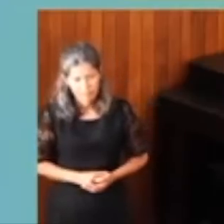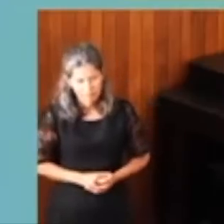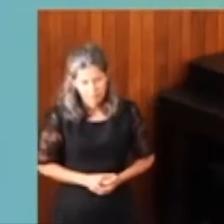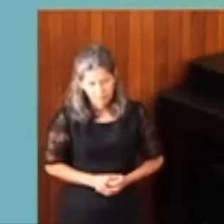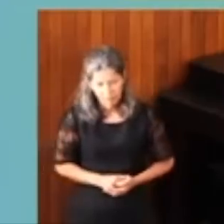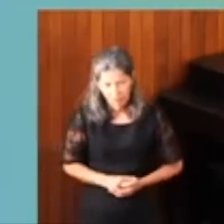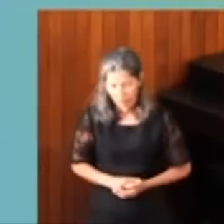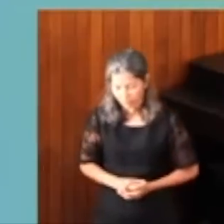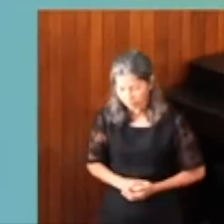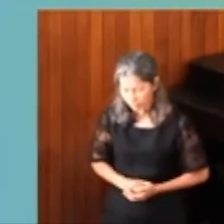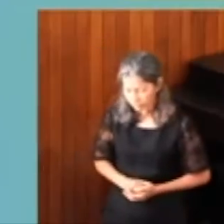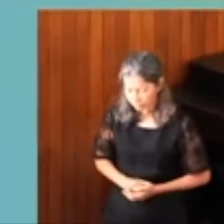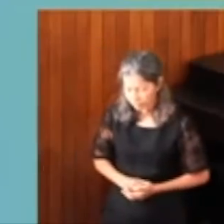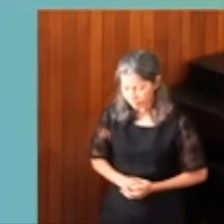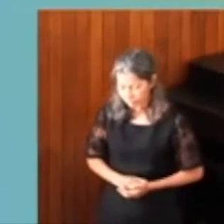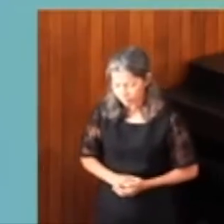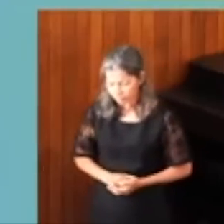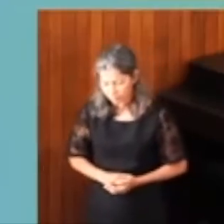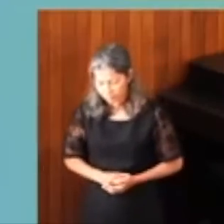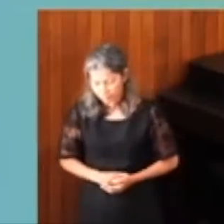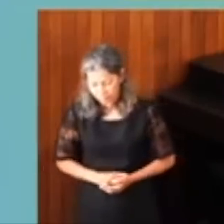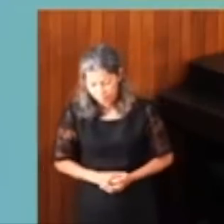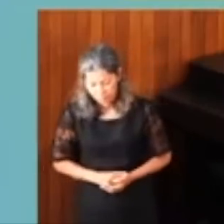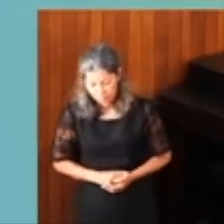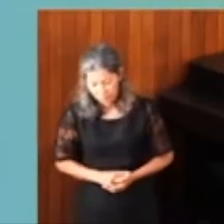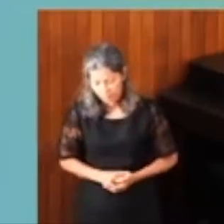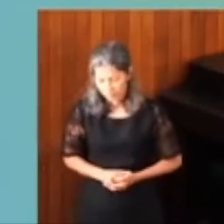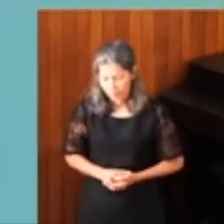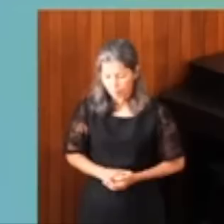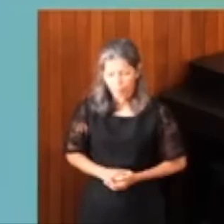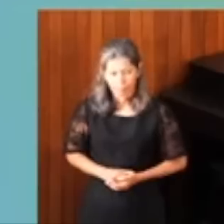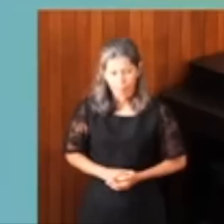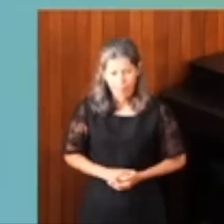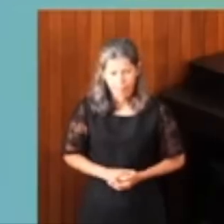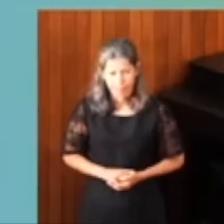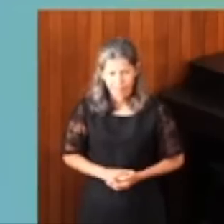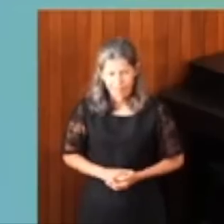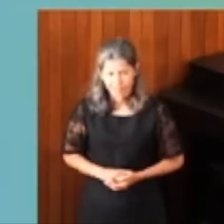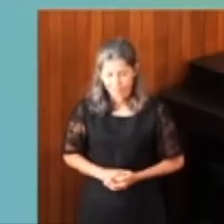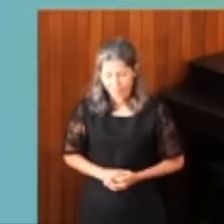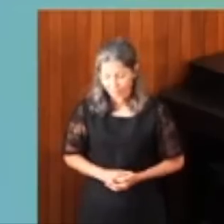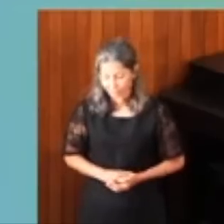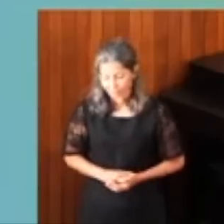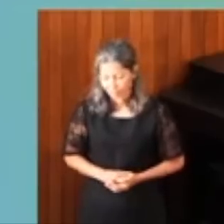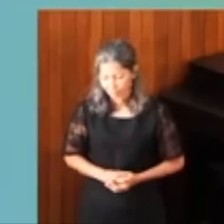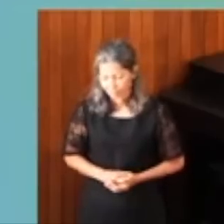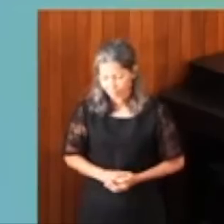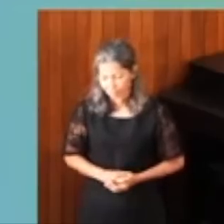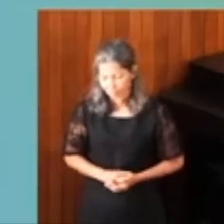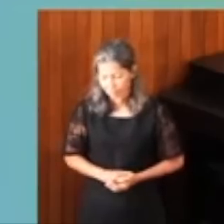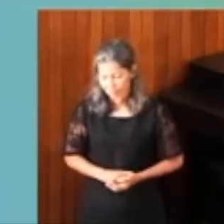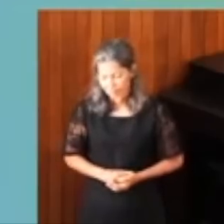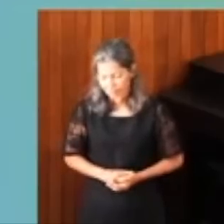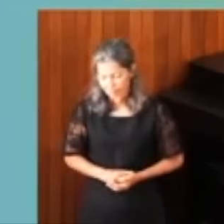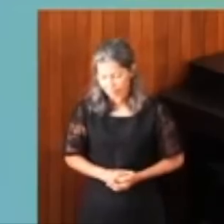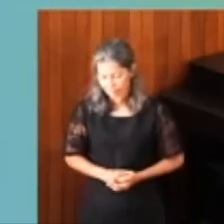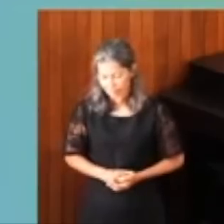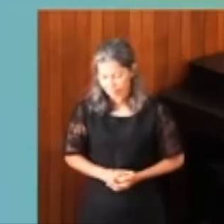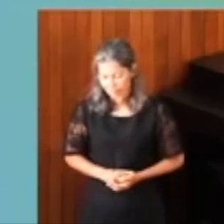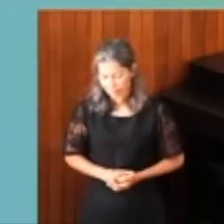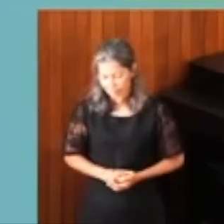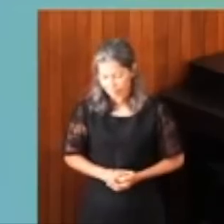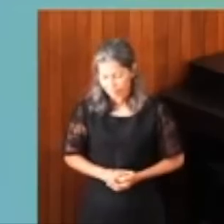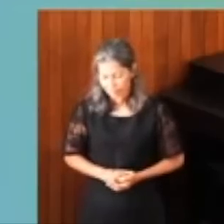Se formos dividi-lo em capítulos, né? 12. Pouquinho passando já do capítulo do meio, né?